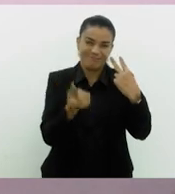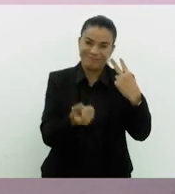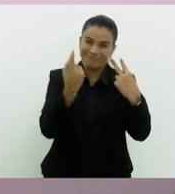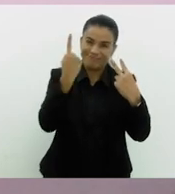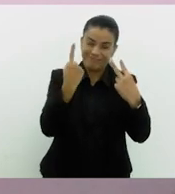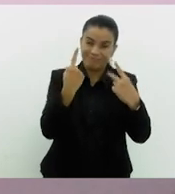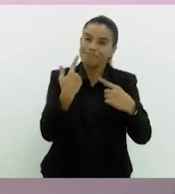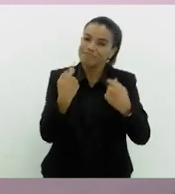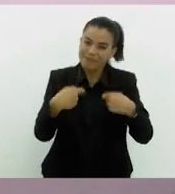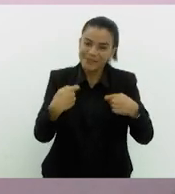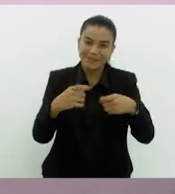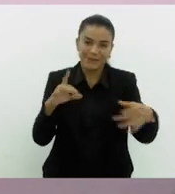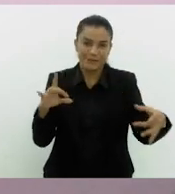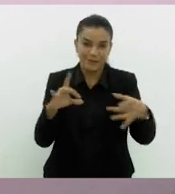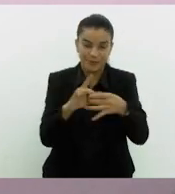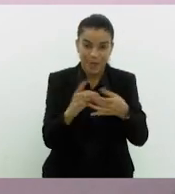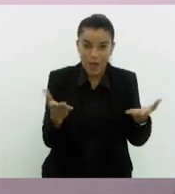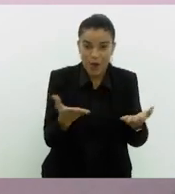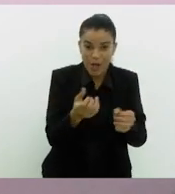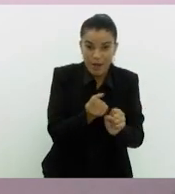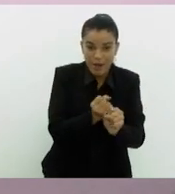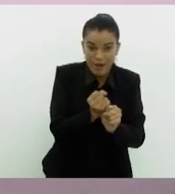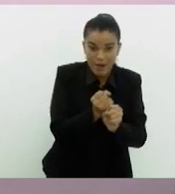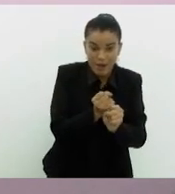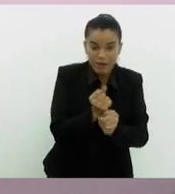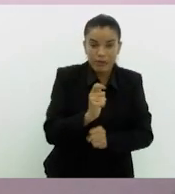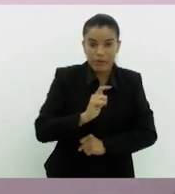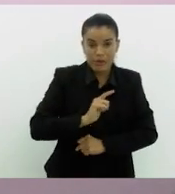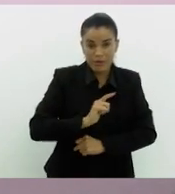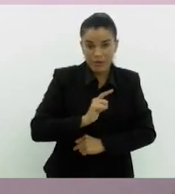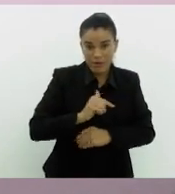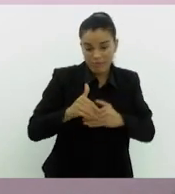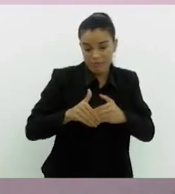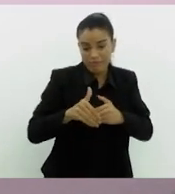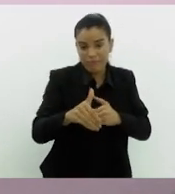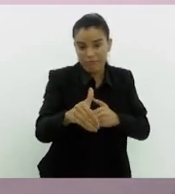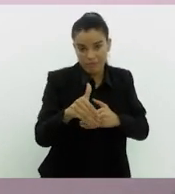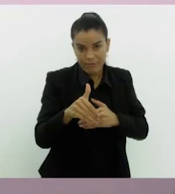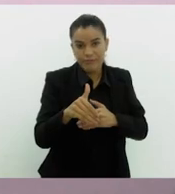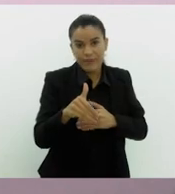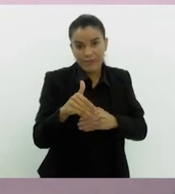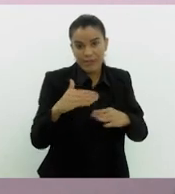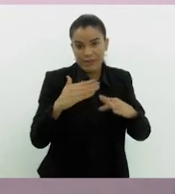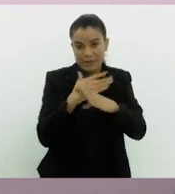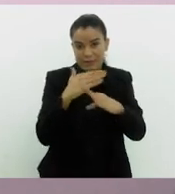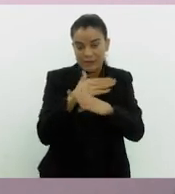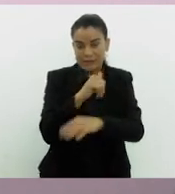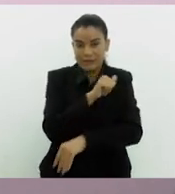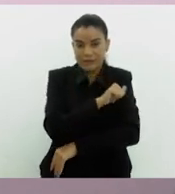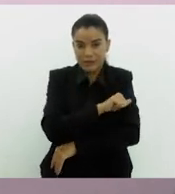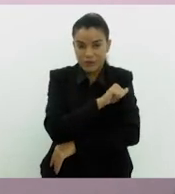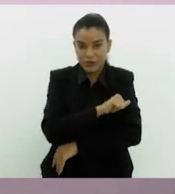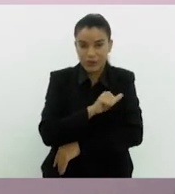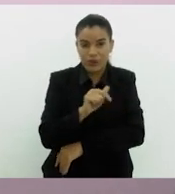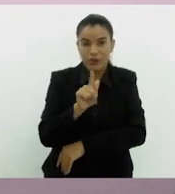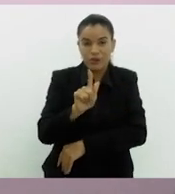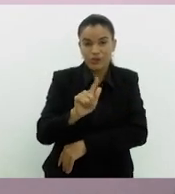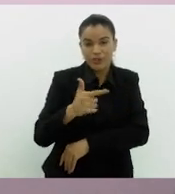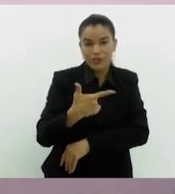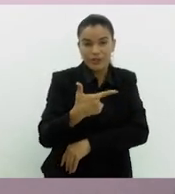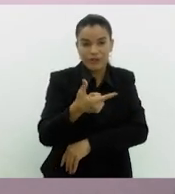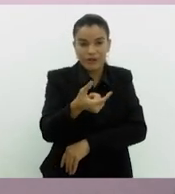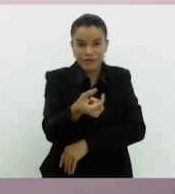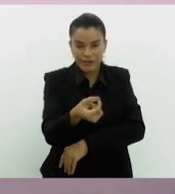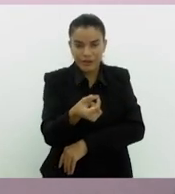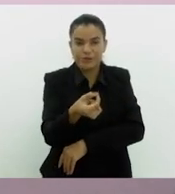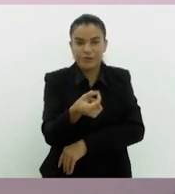fazê-la porque esse ano a gente terá no Brasil, e particularmente na cidade do Rio de Janeiro, o G20.